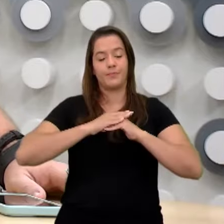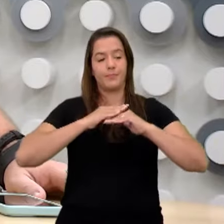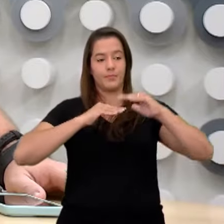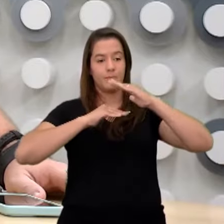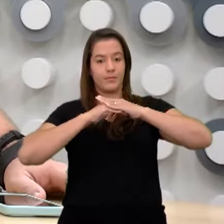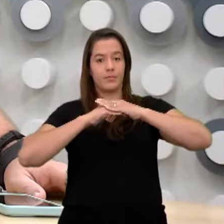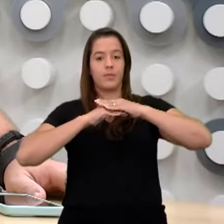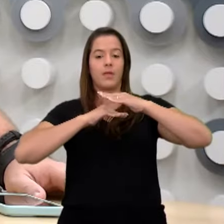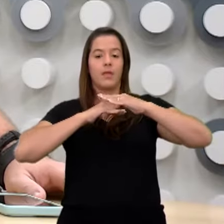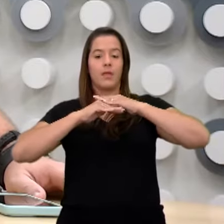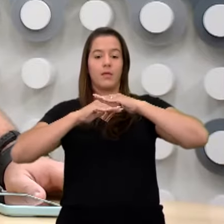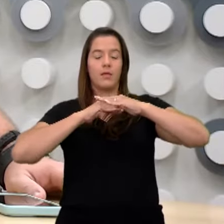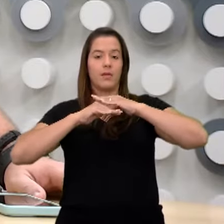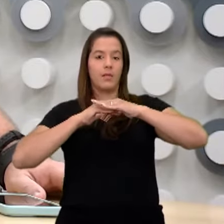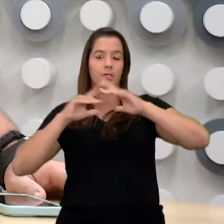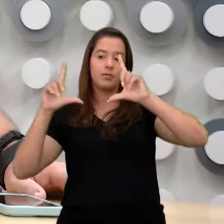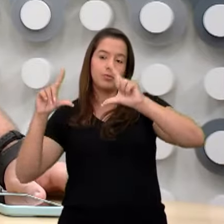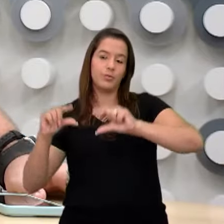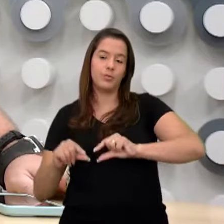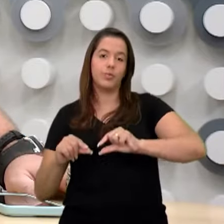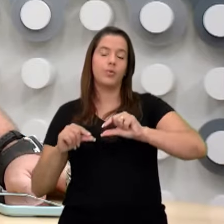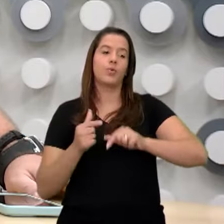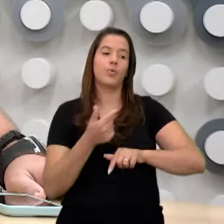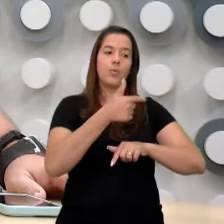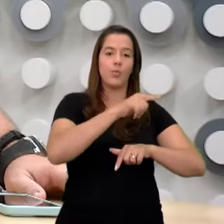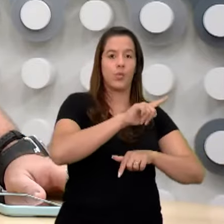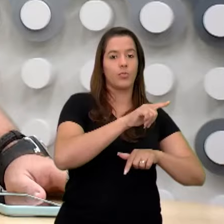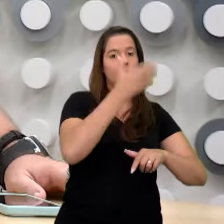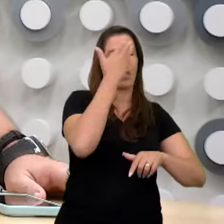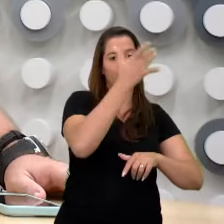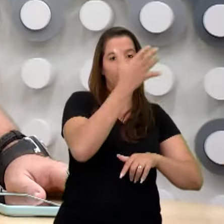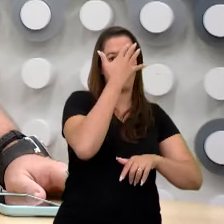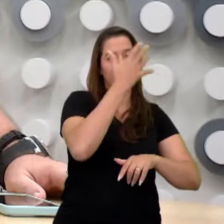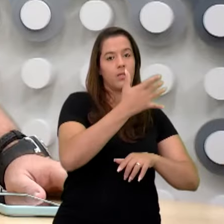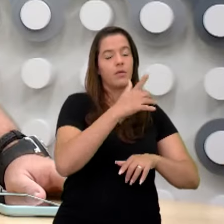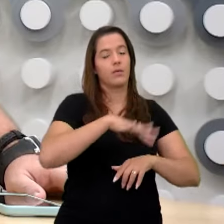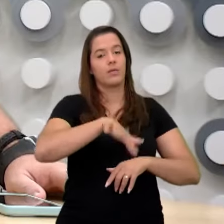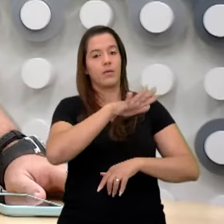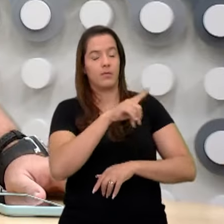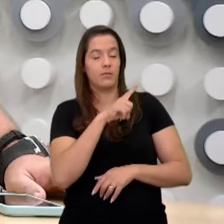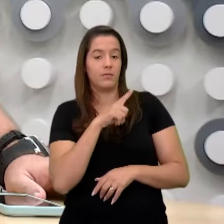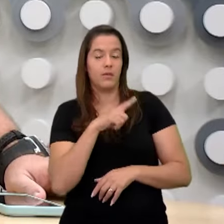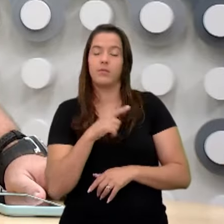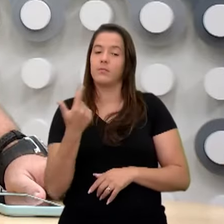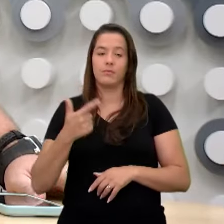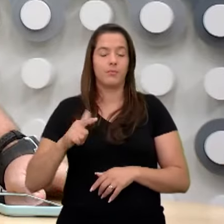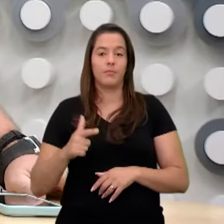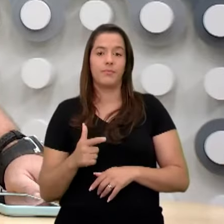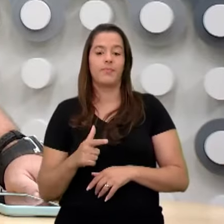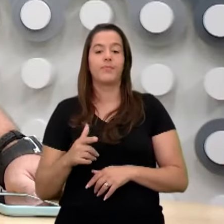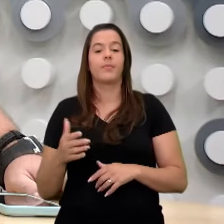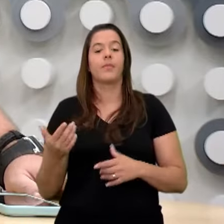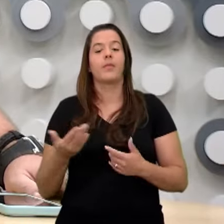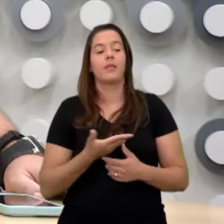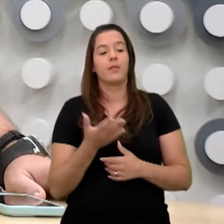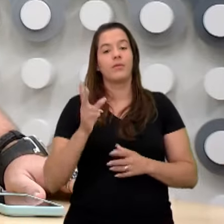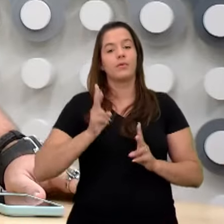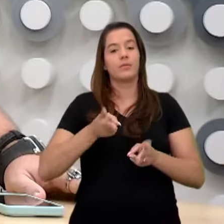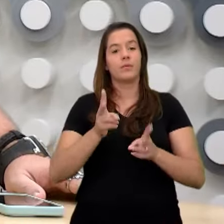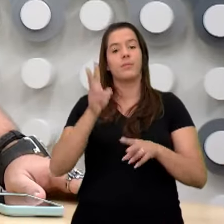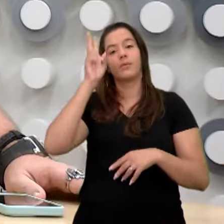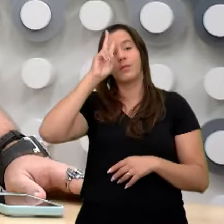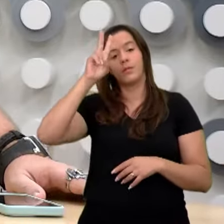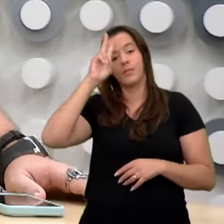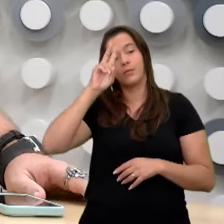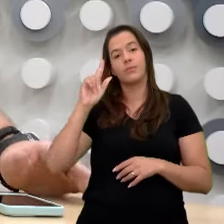não desmerece a teoria de Wegener, que é a teoria da deriva dos continentes. E eu sempre lembro, quando eu dou as aulas lá de